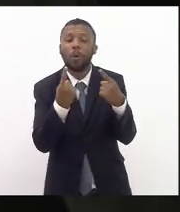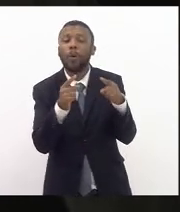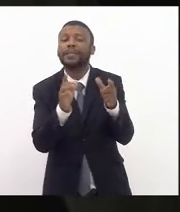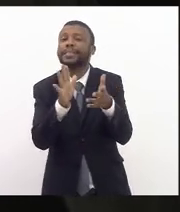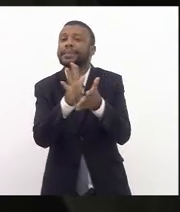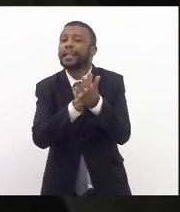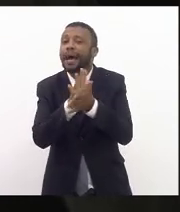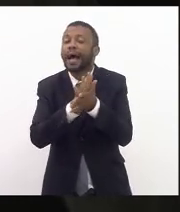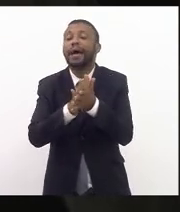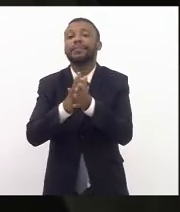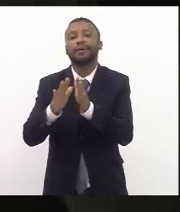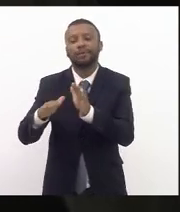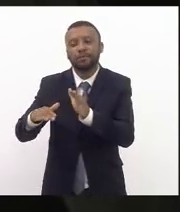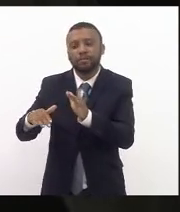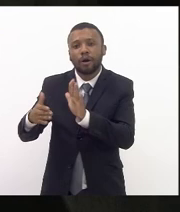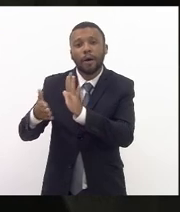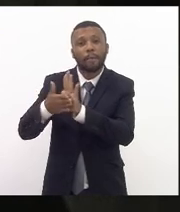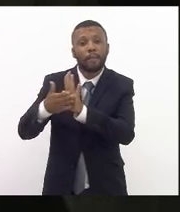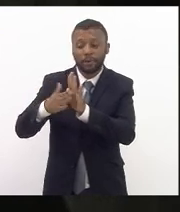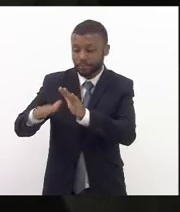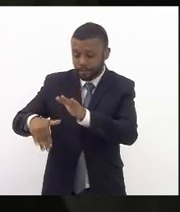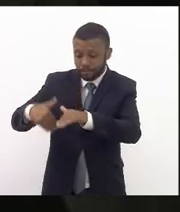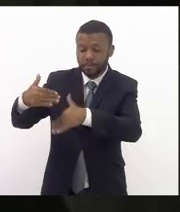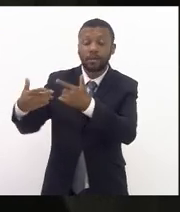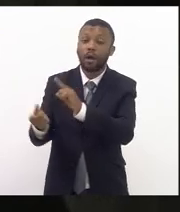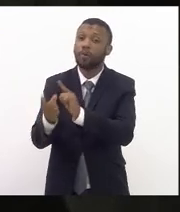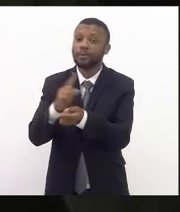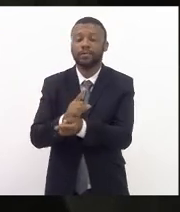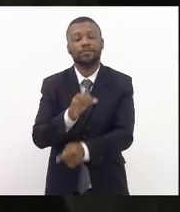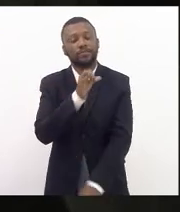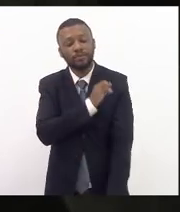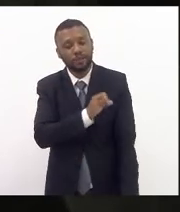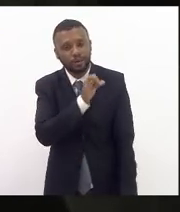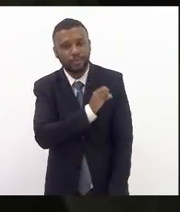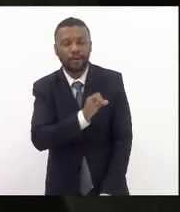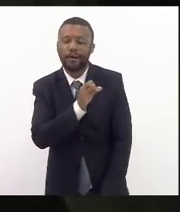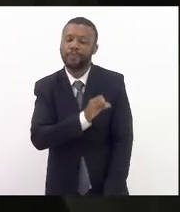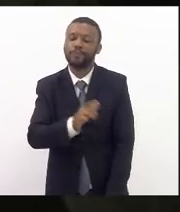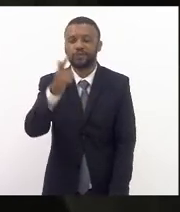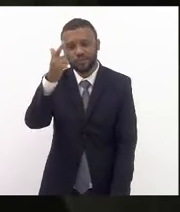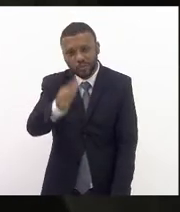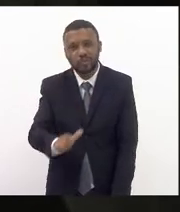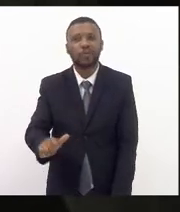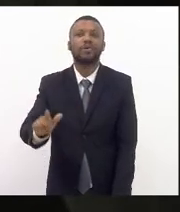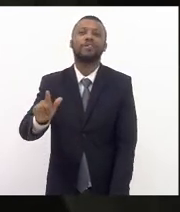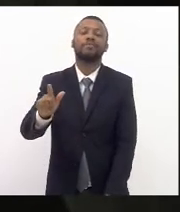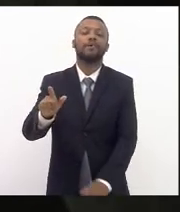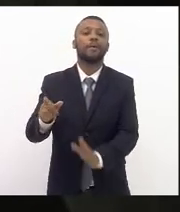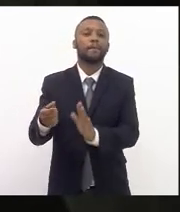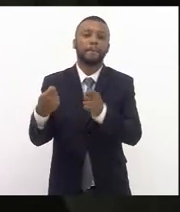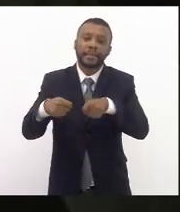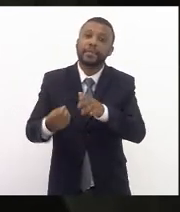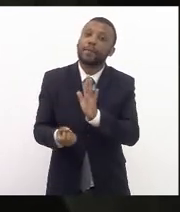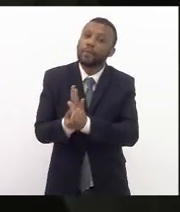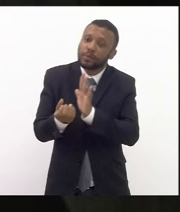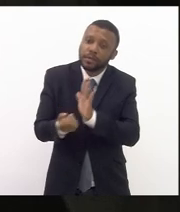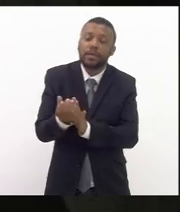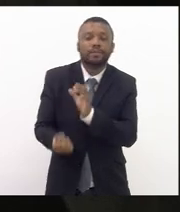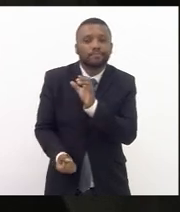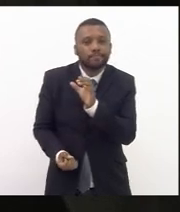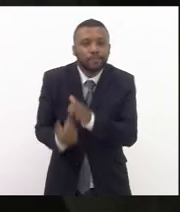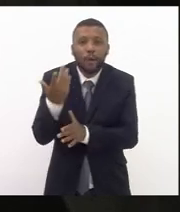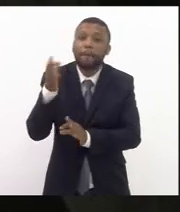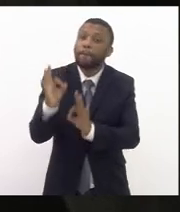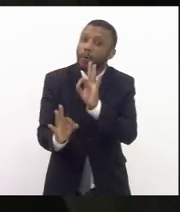a agenda do desenvolvimento. O Rio de Janeiro, ao contrário, tenho repetido aqui, precisa produzir e implementar um projeto estratégico